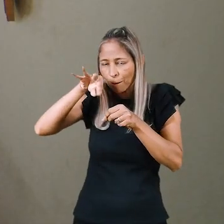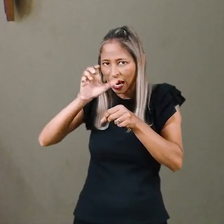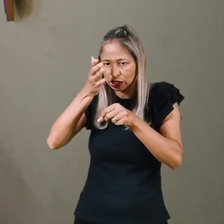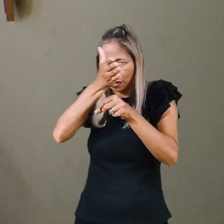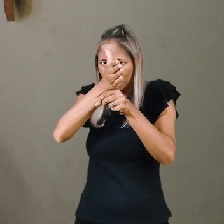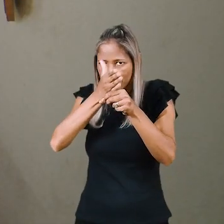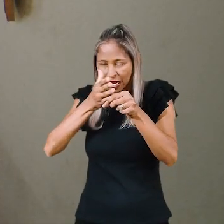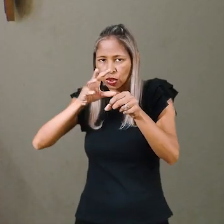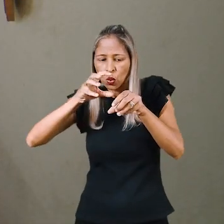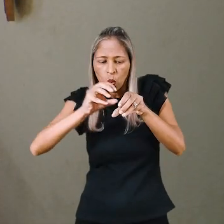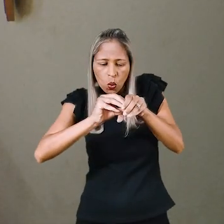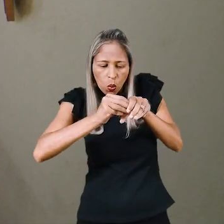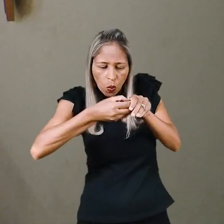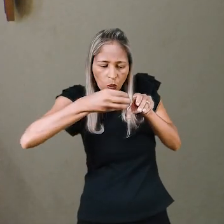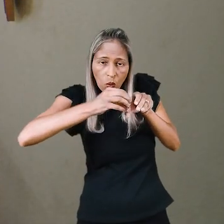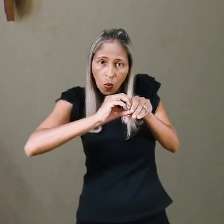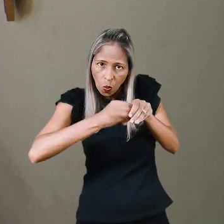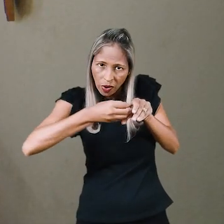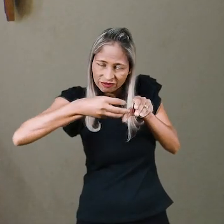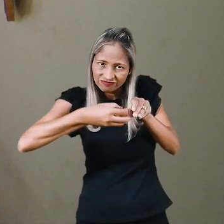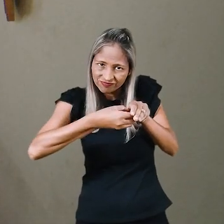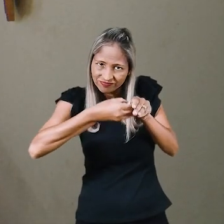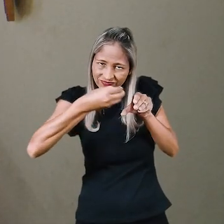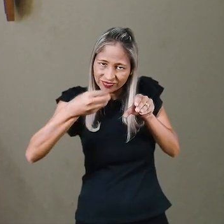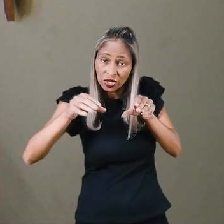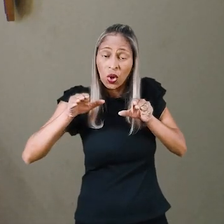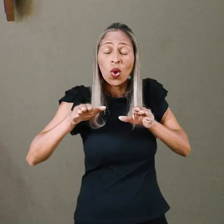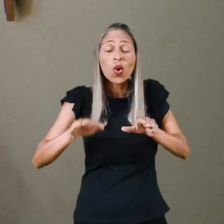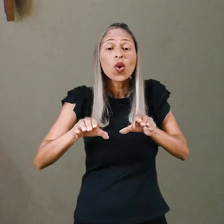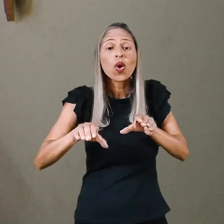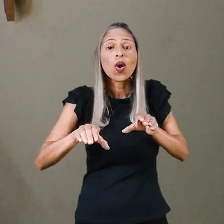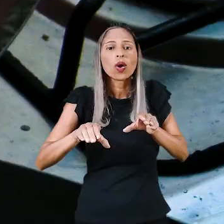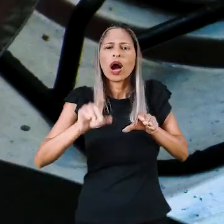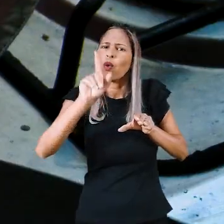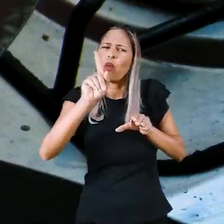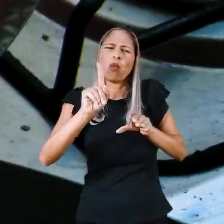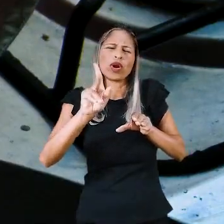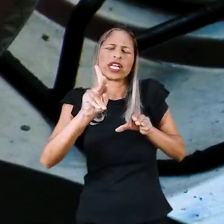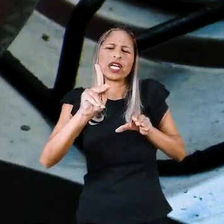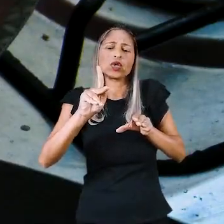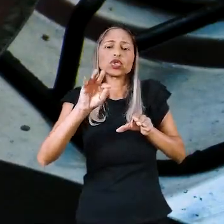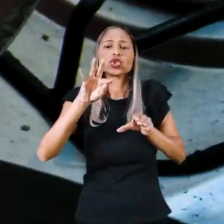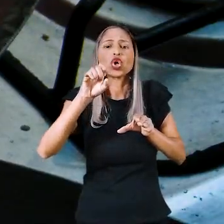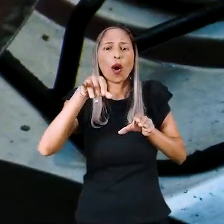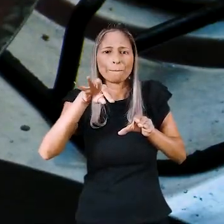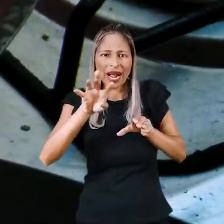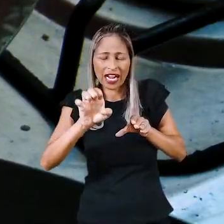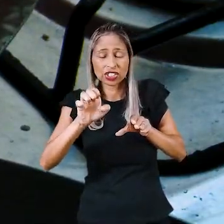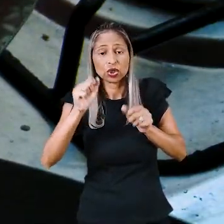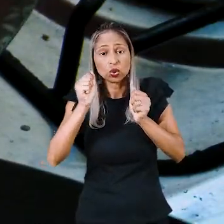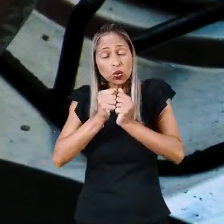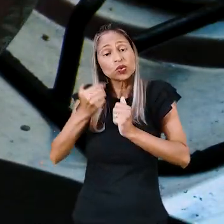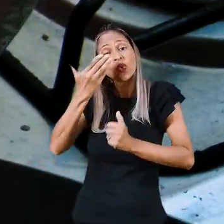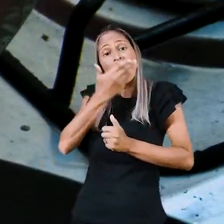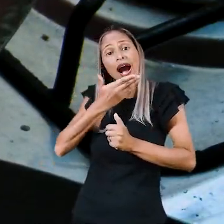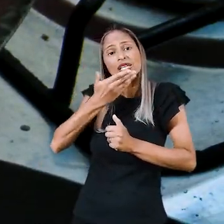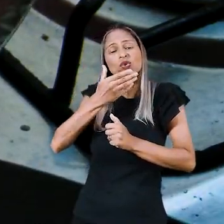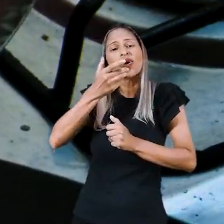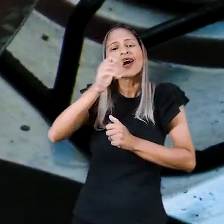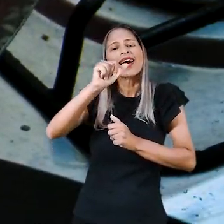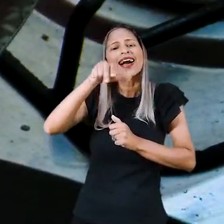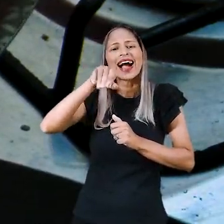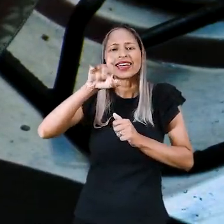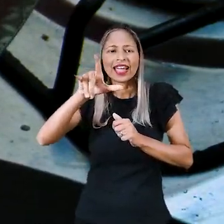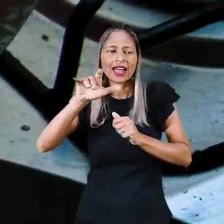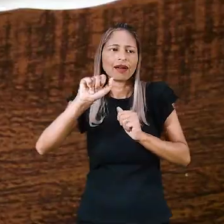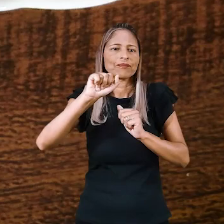meio, retira a polpa com uma colher, coloca 1 quilo de tomate e meio de açúcar,